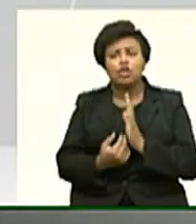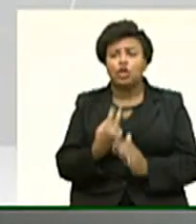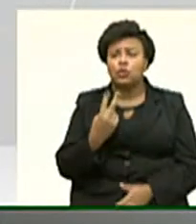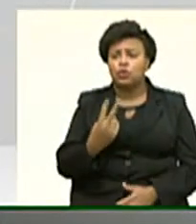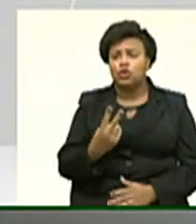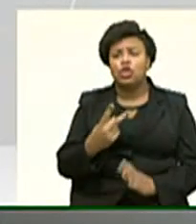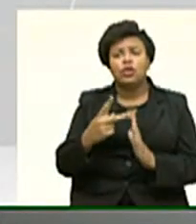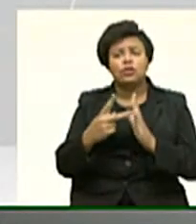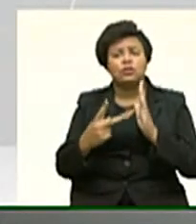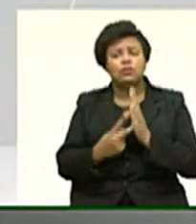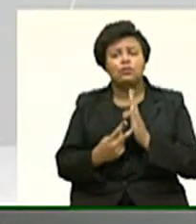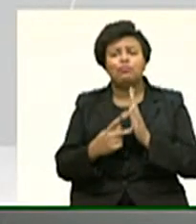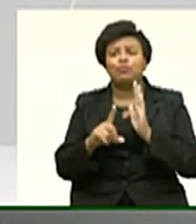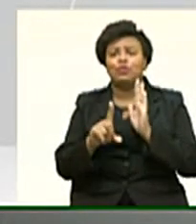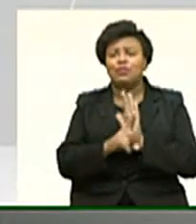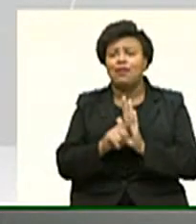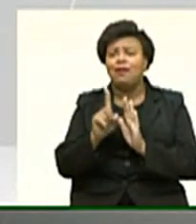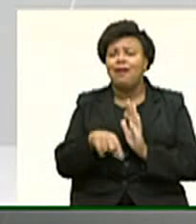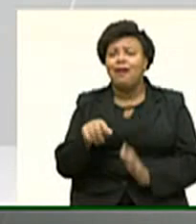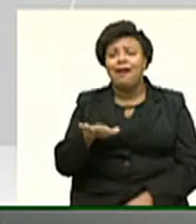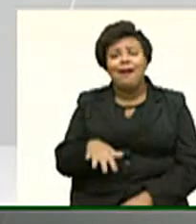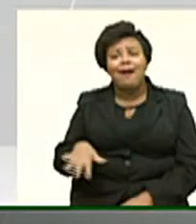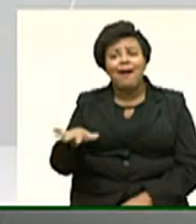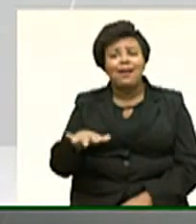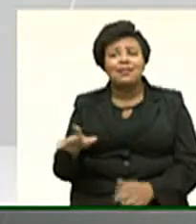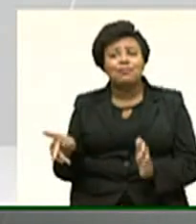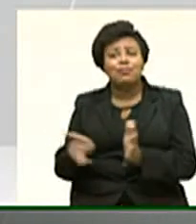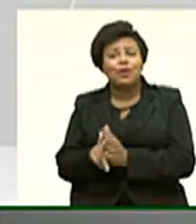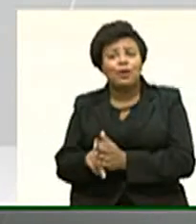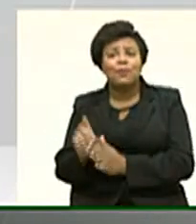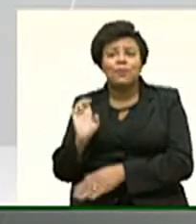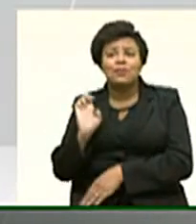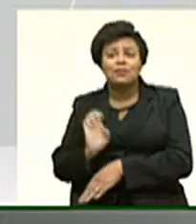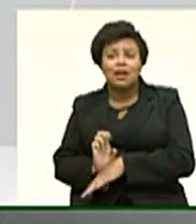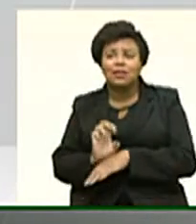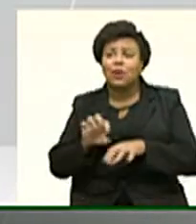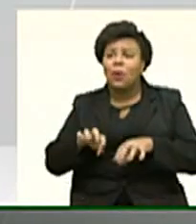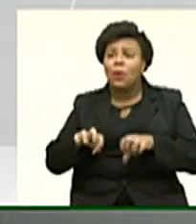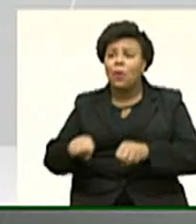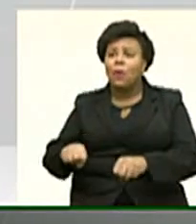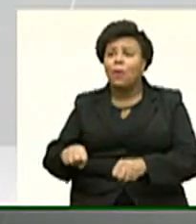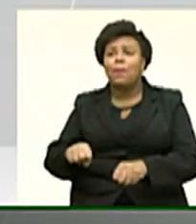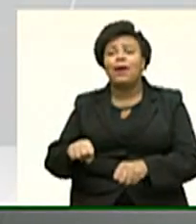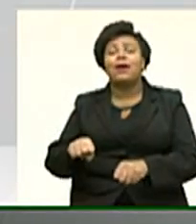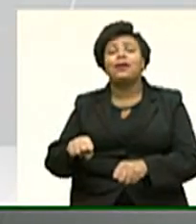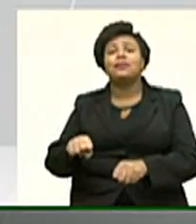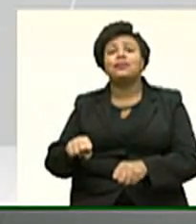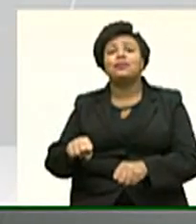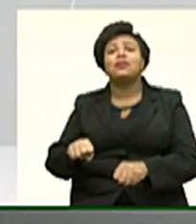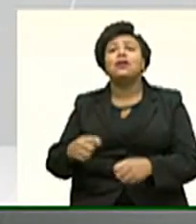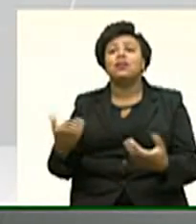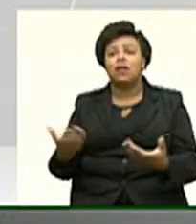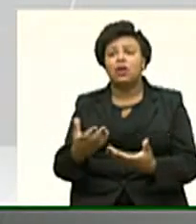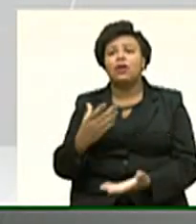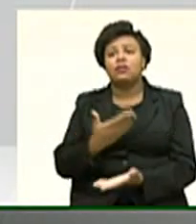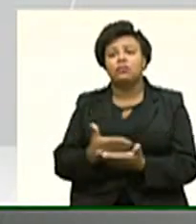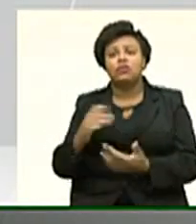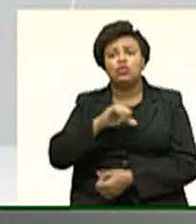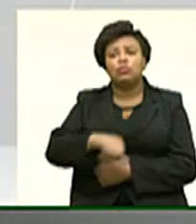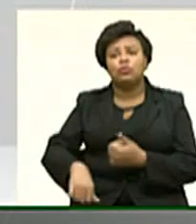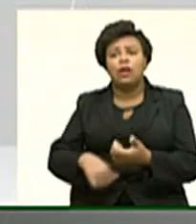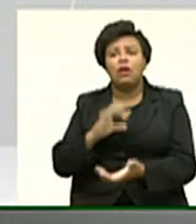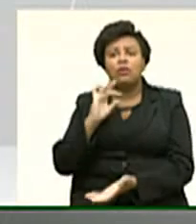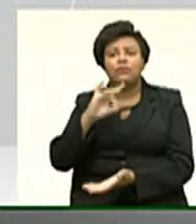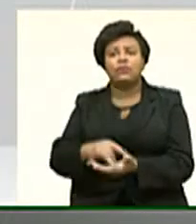projetos, e são áreas do Estado ocupadas que estão recebendo regularização